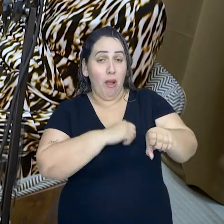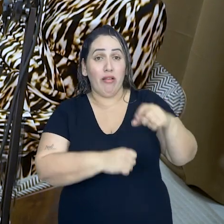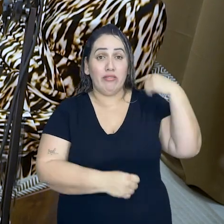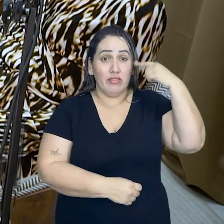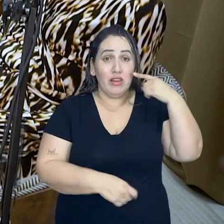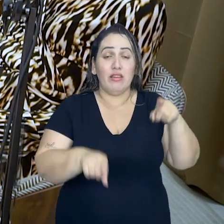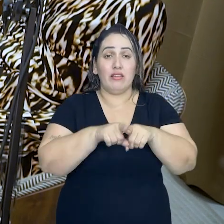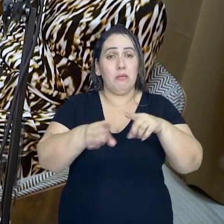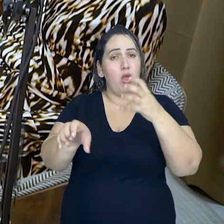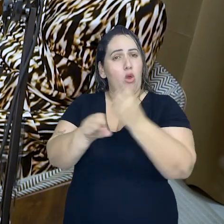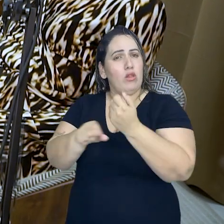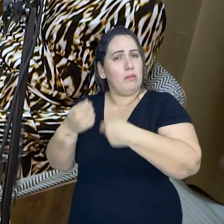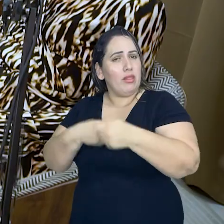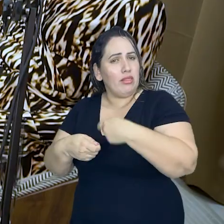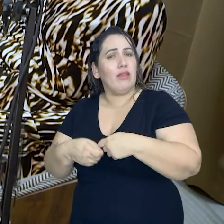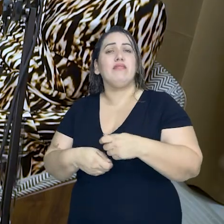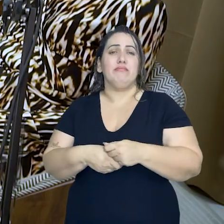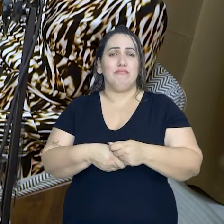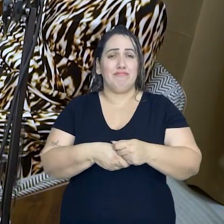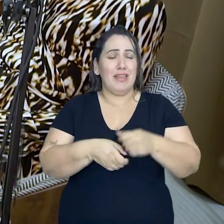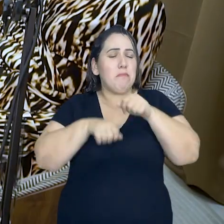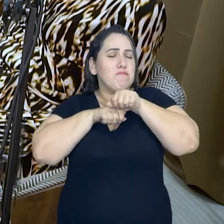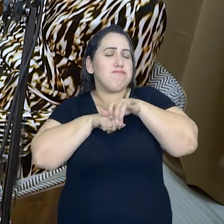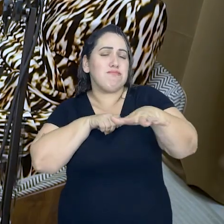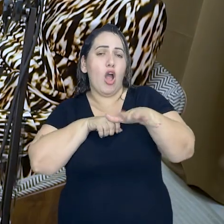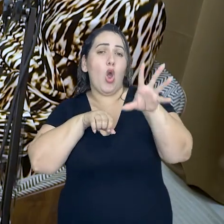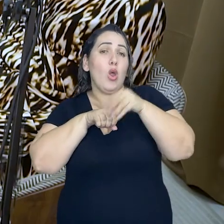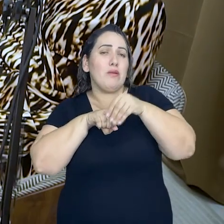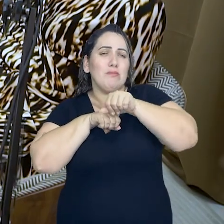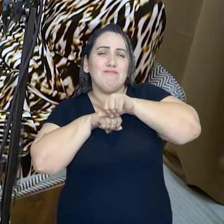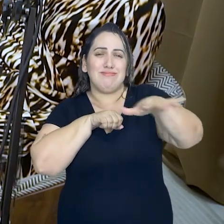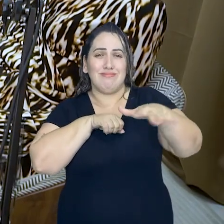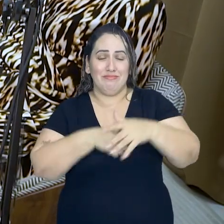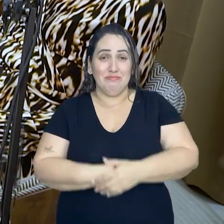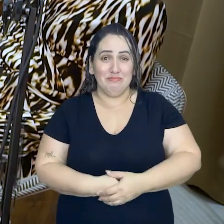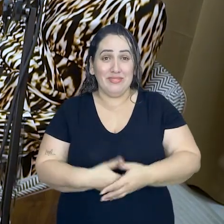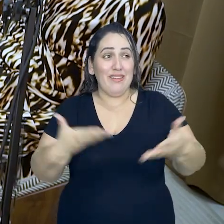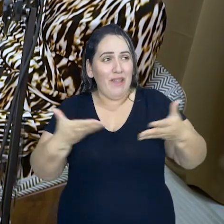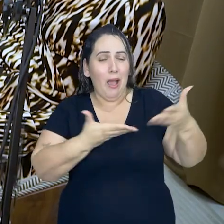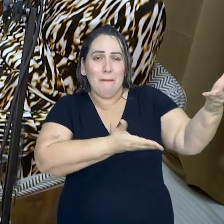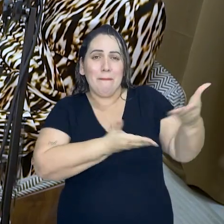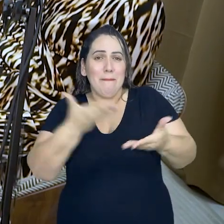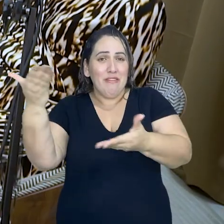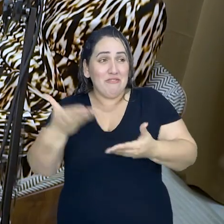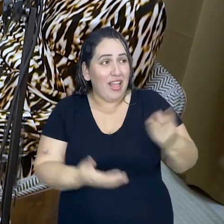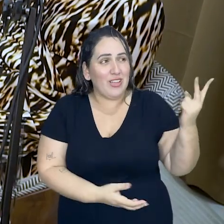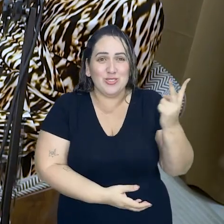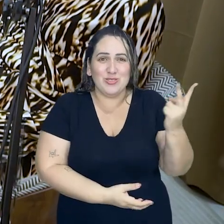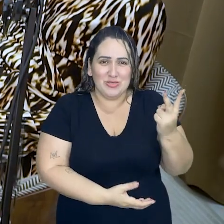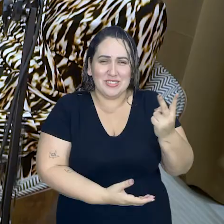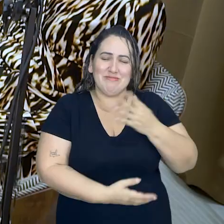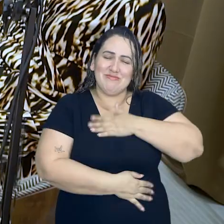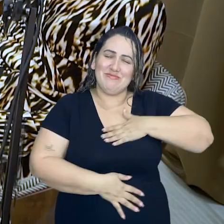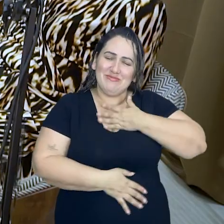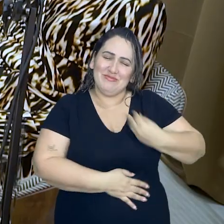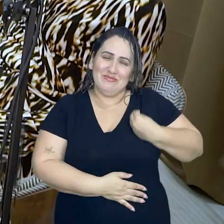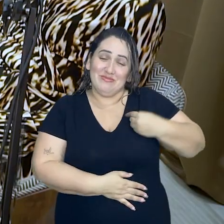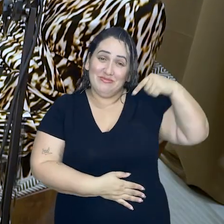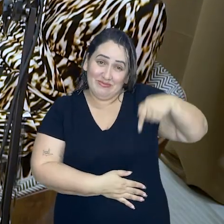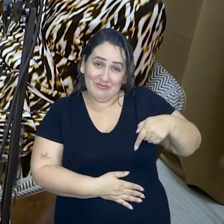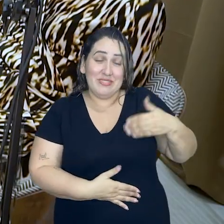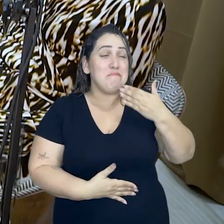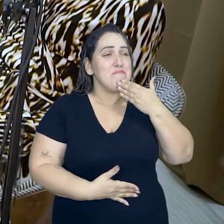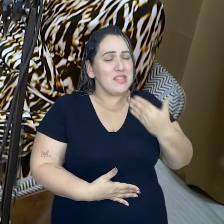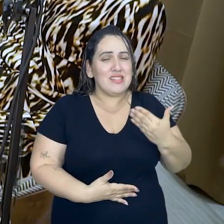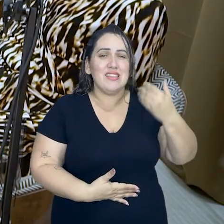conhecimentos. Quero dar as boas-vindas às duas e primeiro passarmos a uma autodescrição de cada uma de vocês. Vamos começar